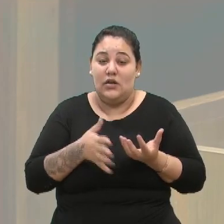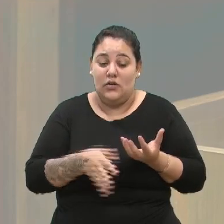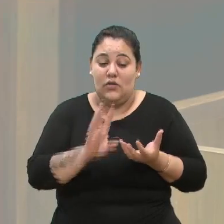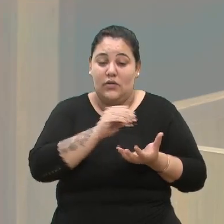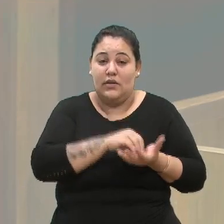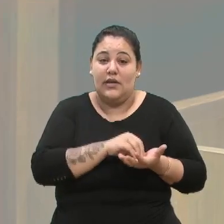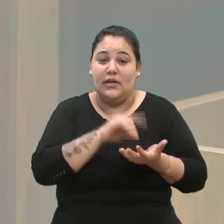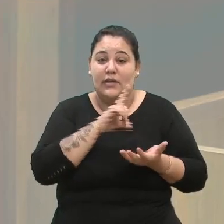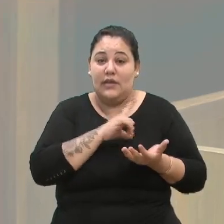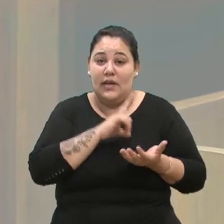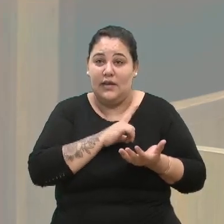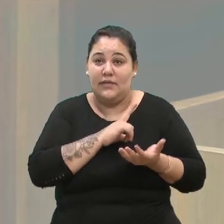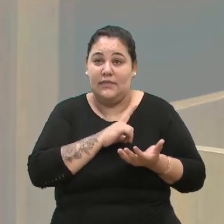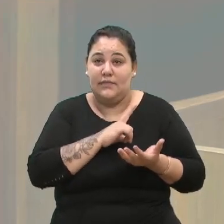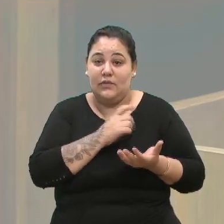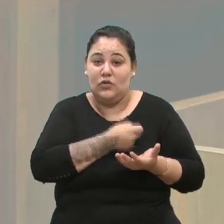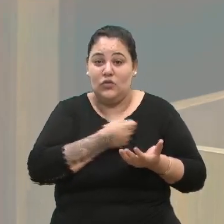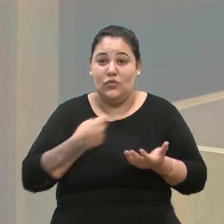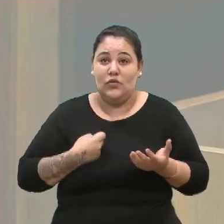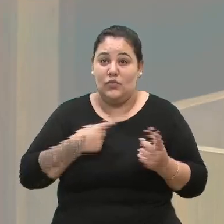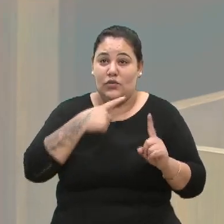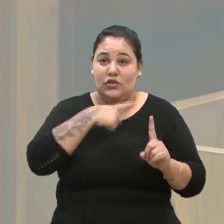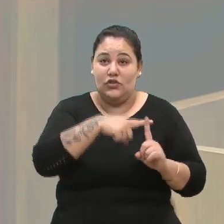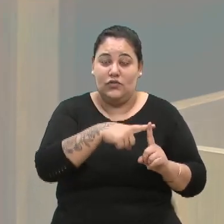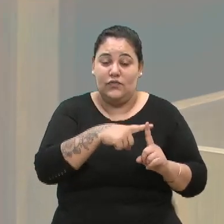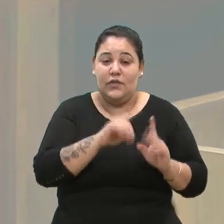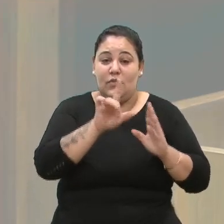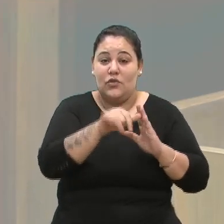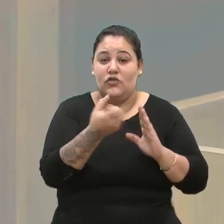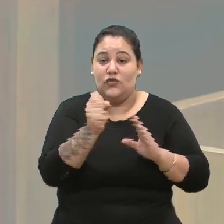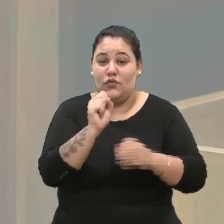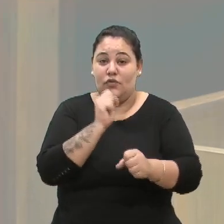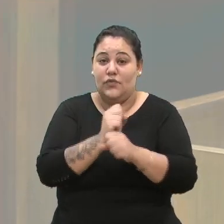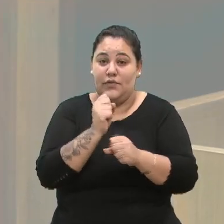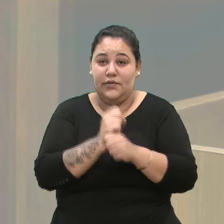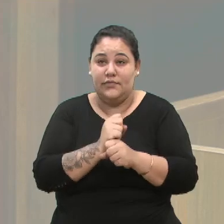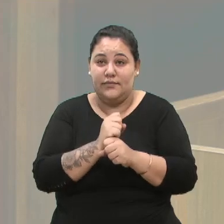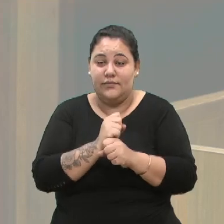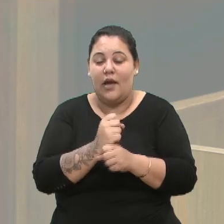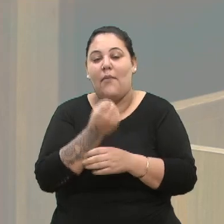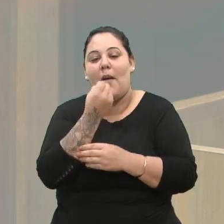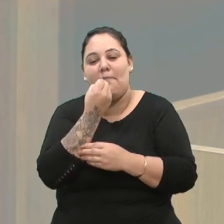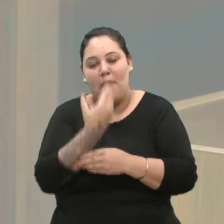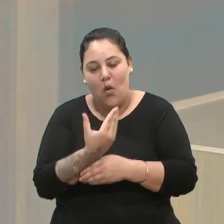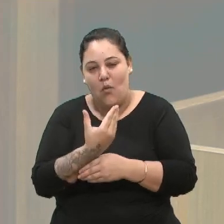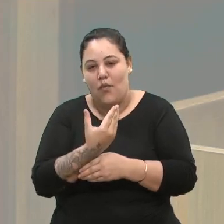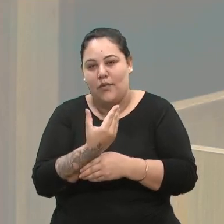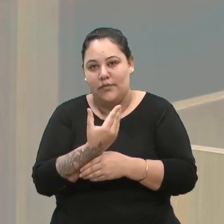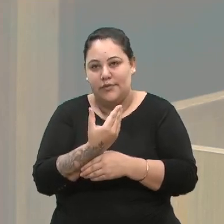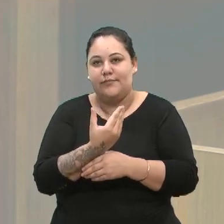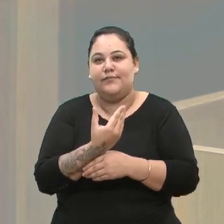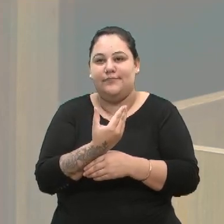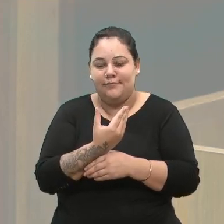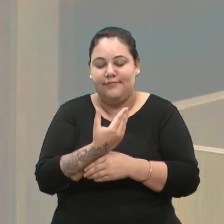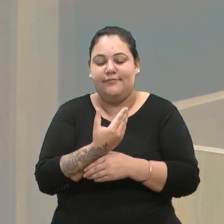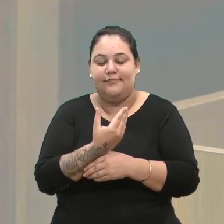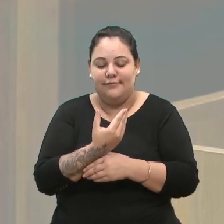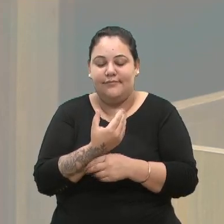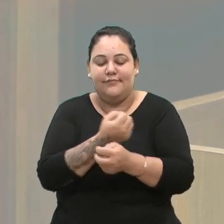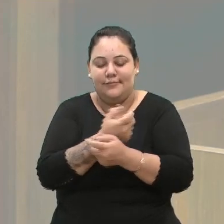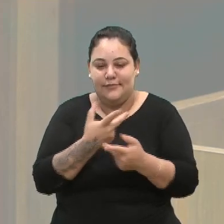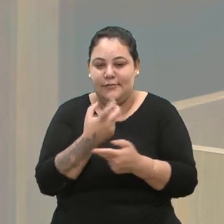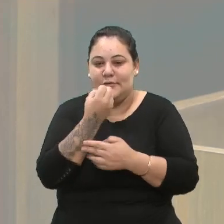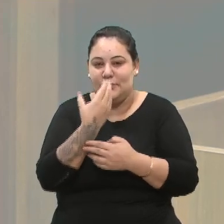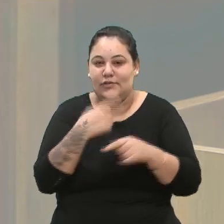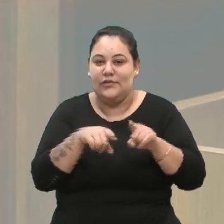saldo positivo após 8 anos. Isto é uma boa notícia, uma notícia alvissareira, que vem,